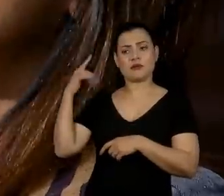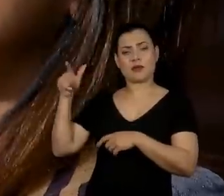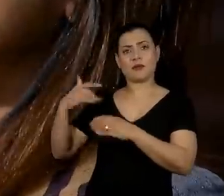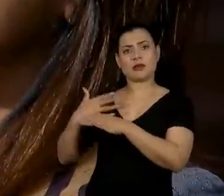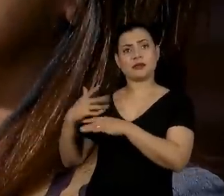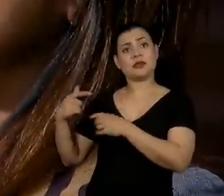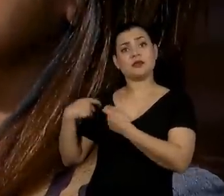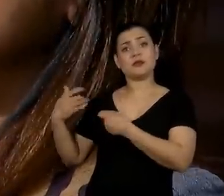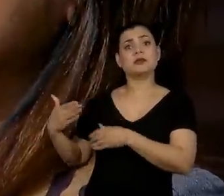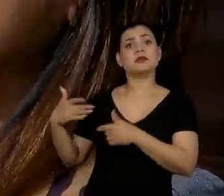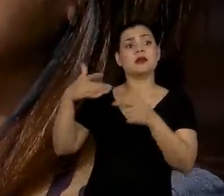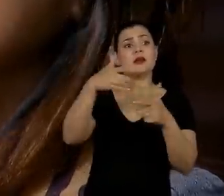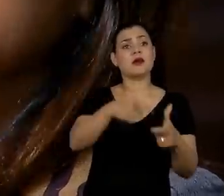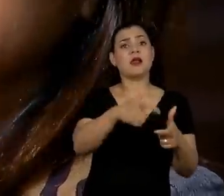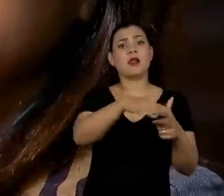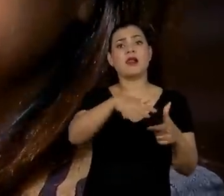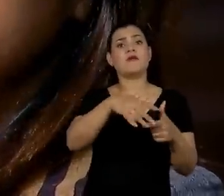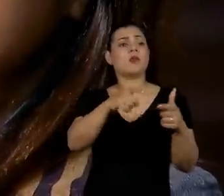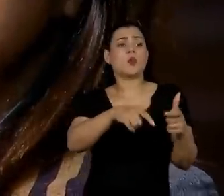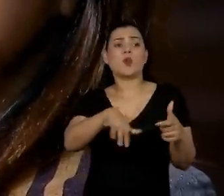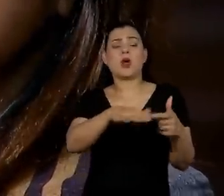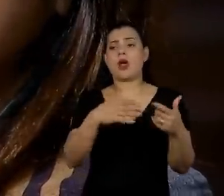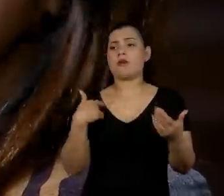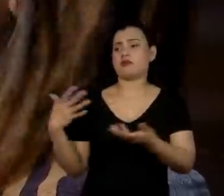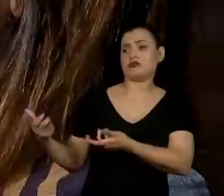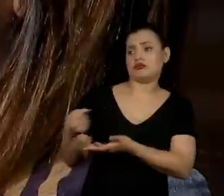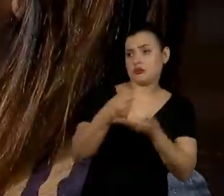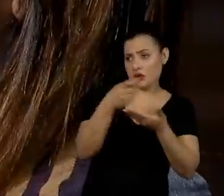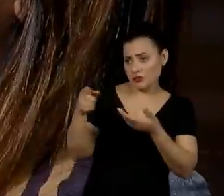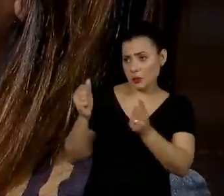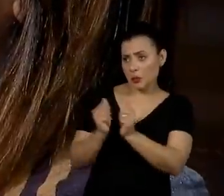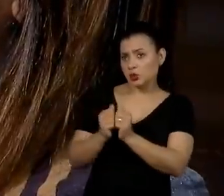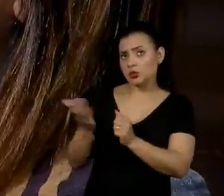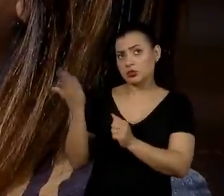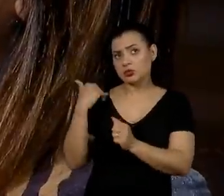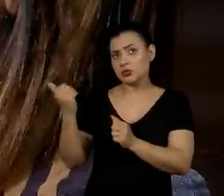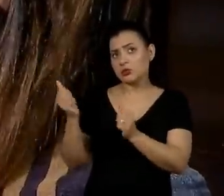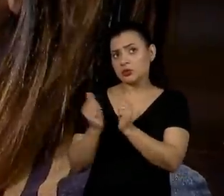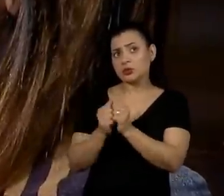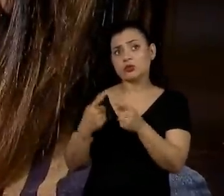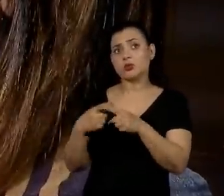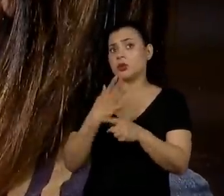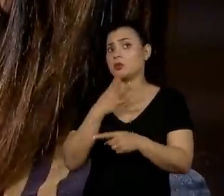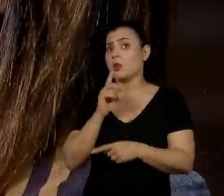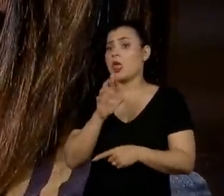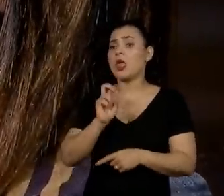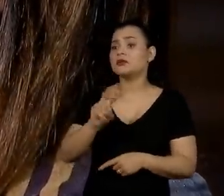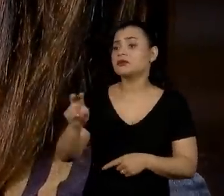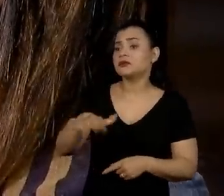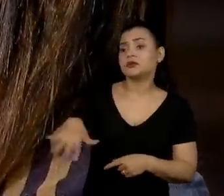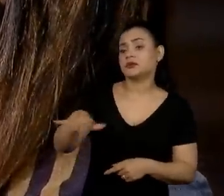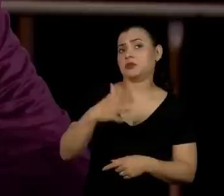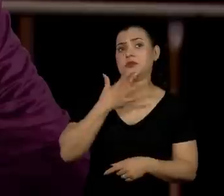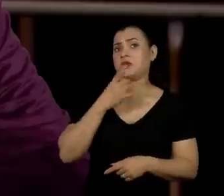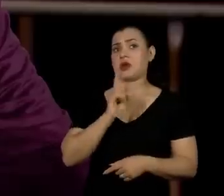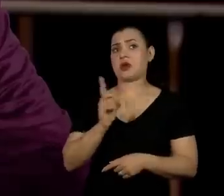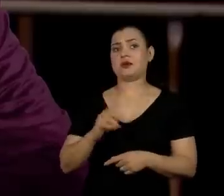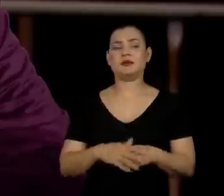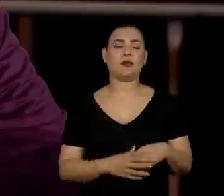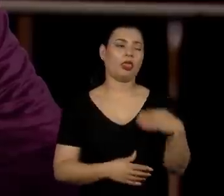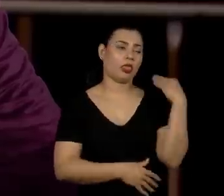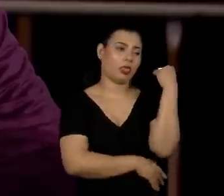Pardo eu preciso levar eles no lugar e você não pode ir comigo porque eu não sei muito bem né